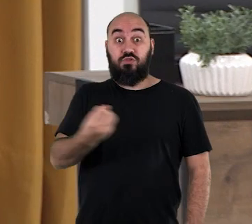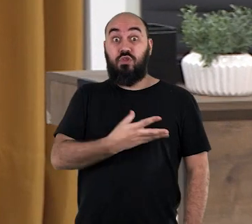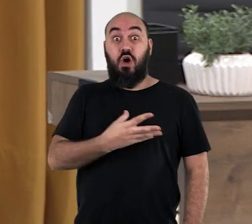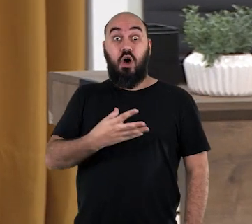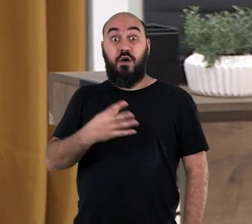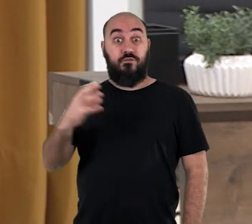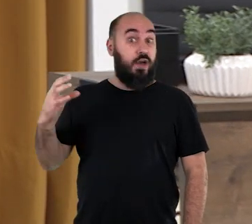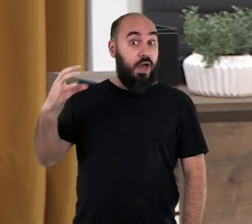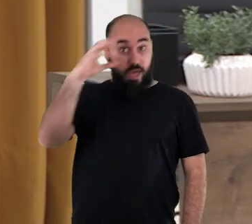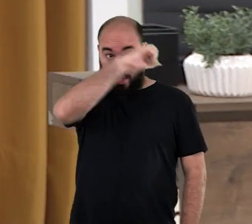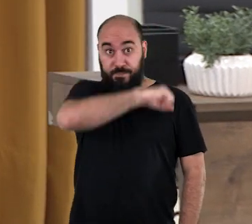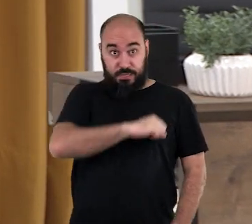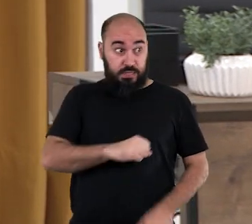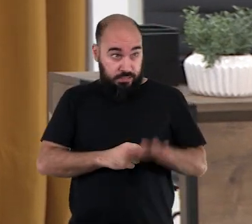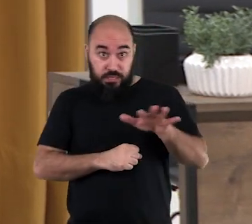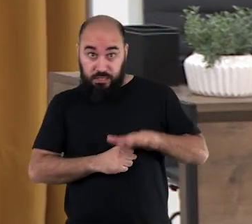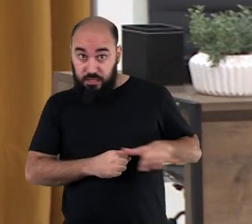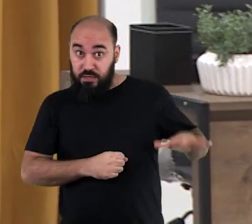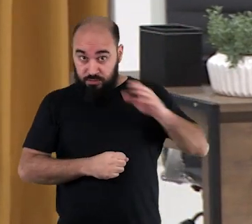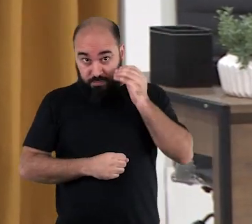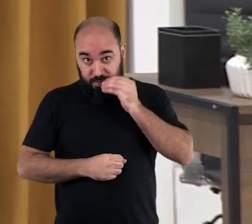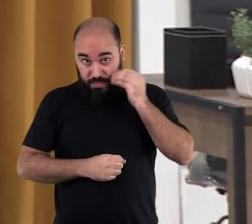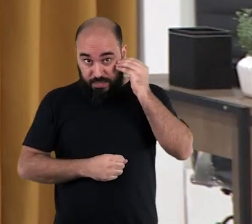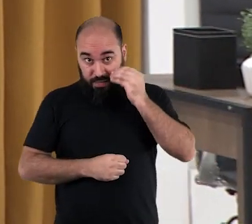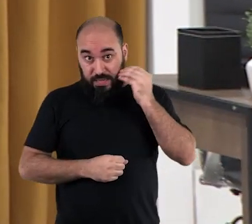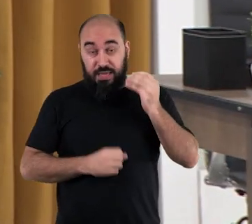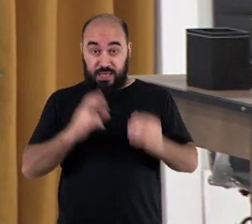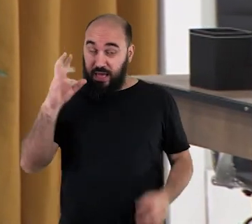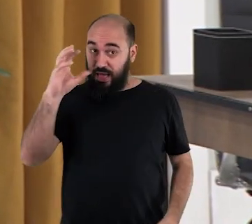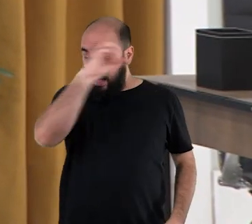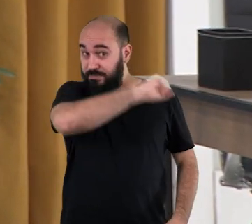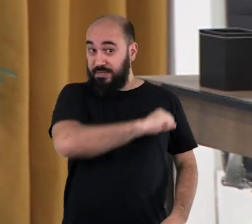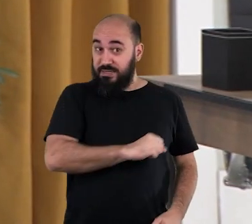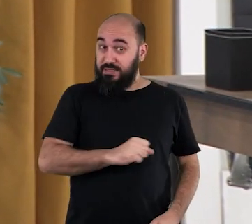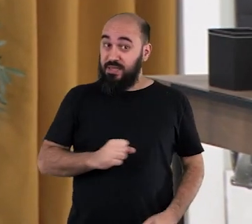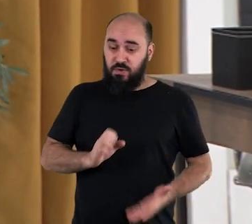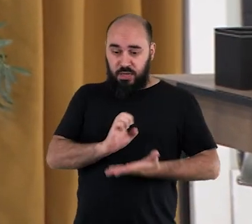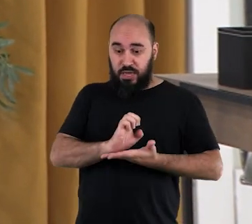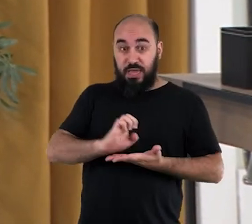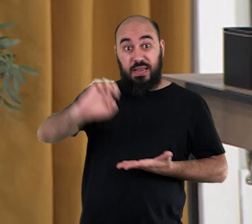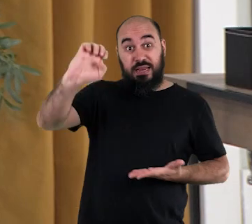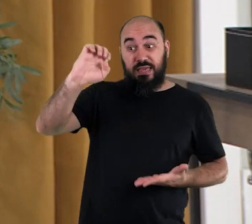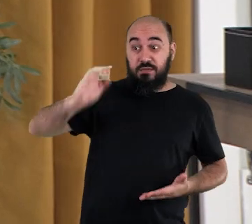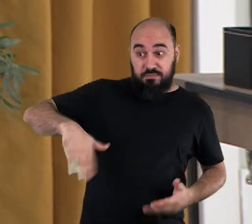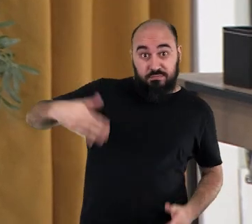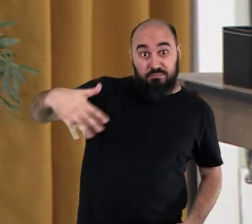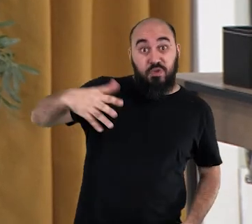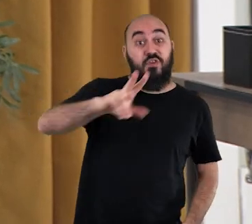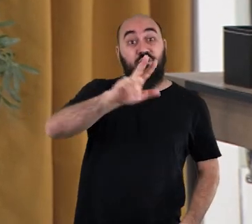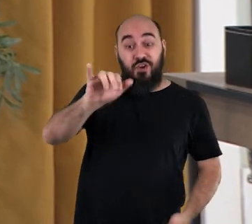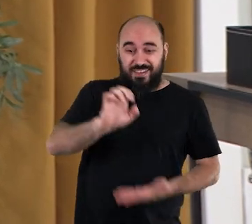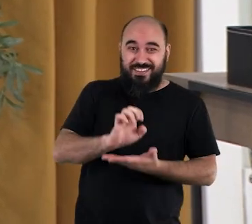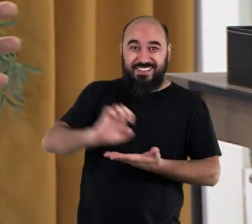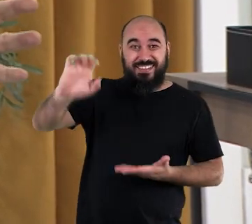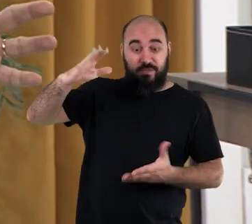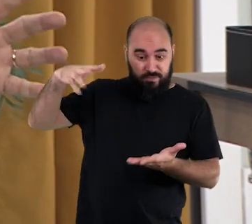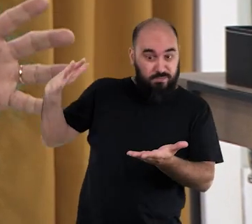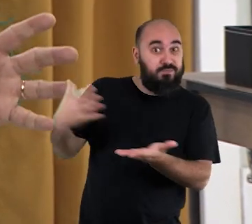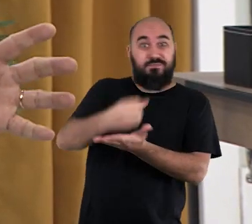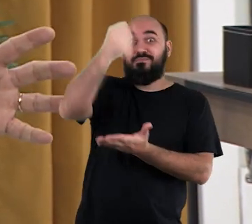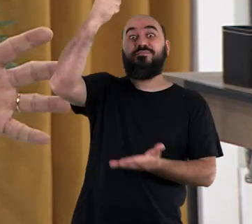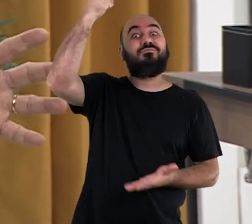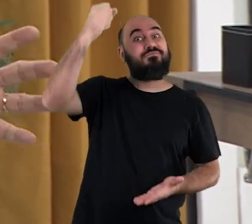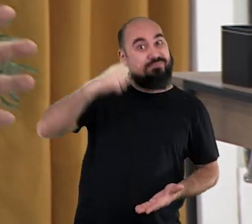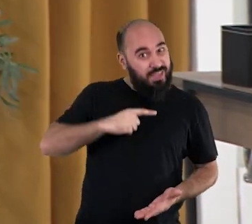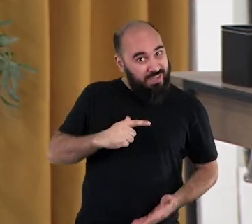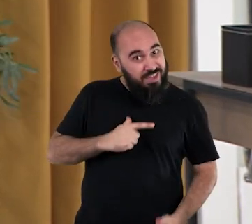ministério profético, que finalmente, diz a Bíblia, Elias foi trasladado. Significa dizer que Elias